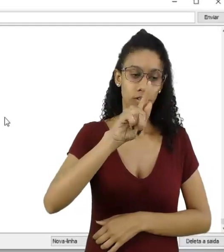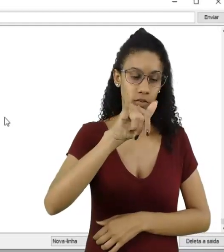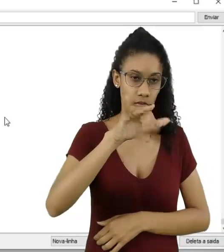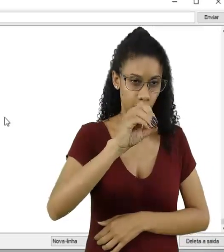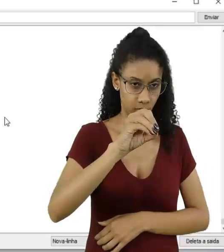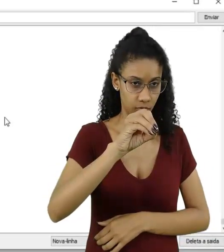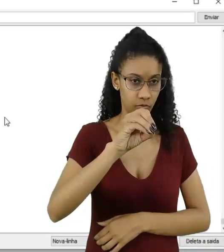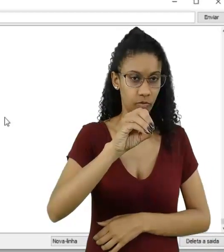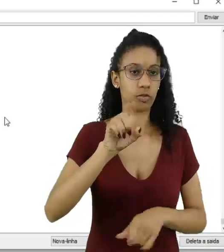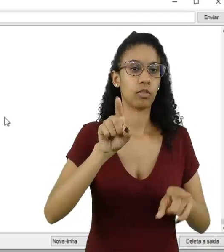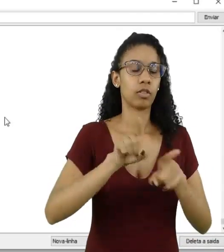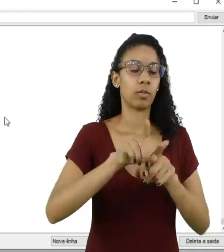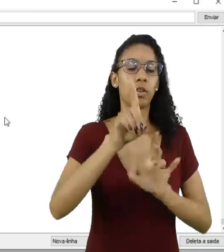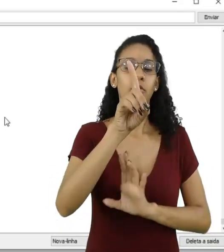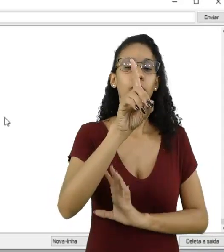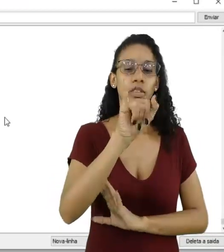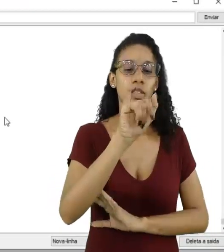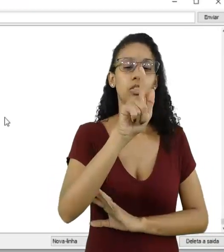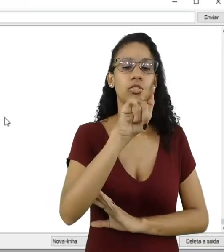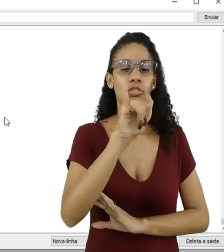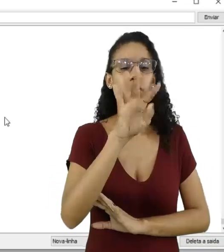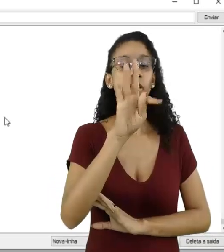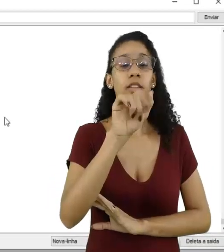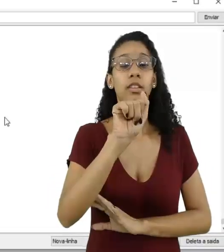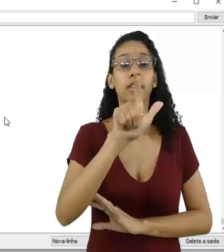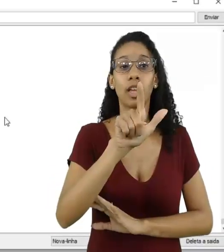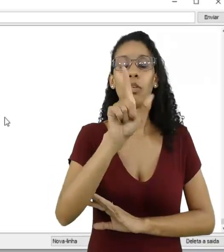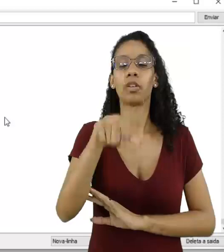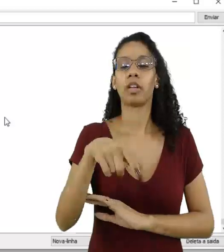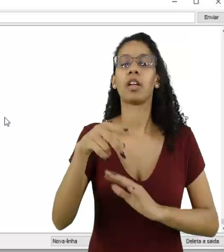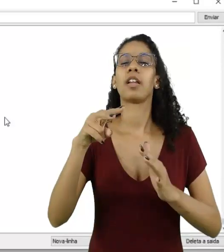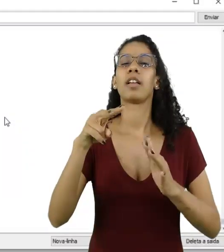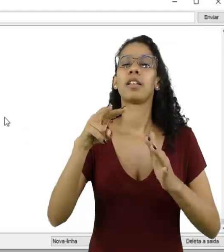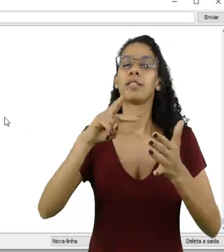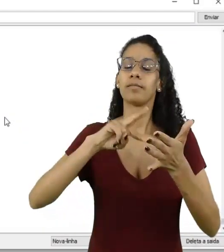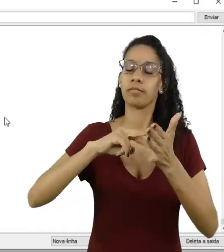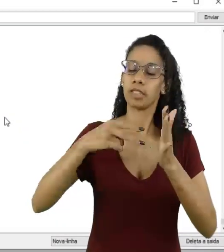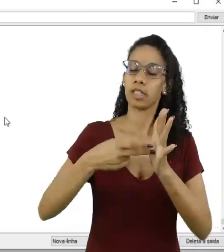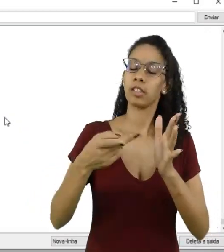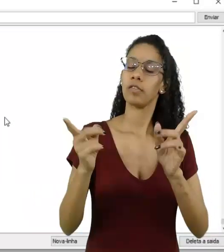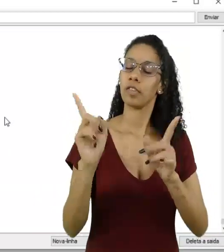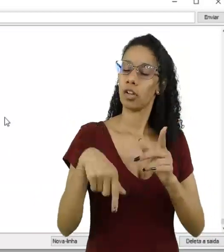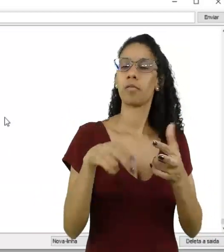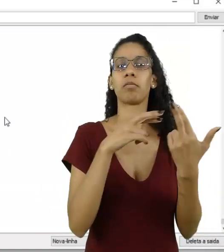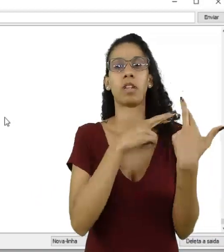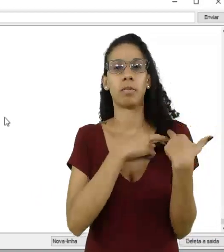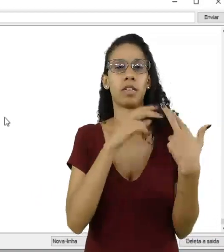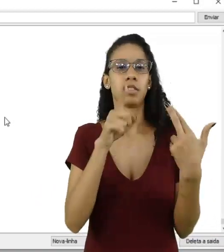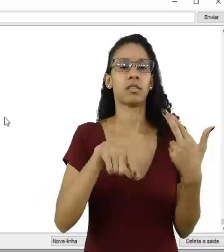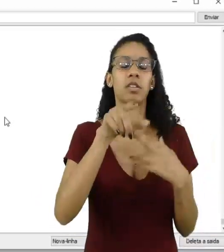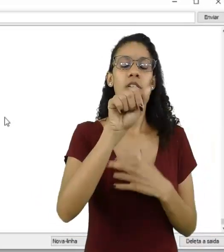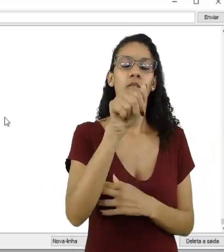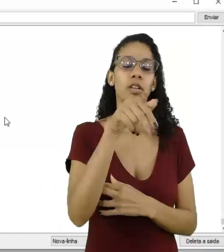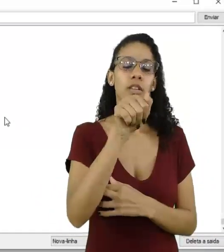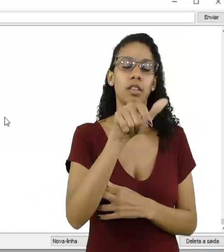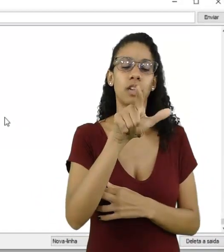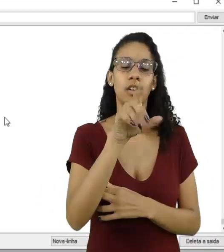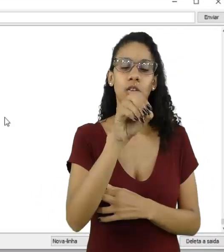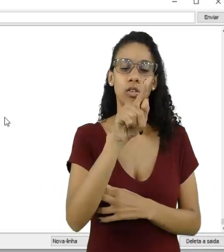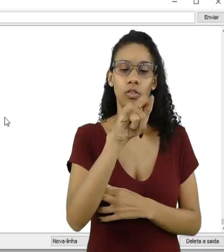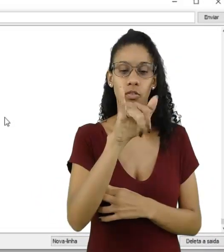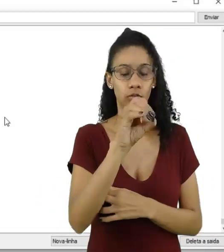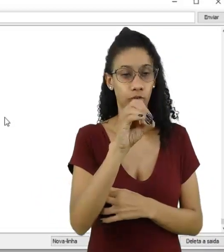A leitura do sinal digital que representa o sinal analógico. Agora sim. Ele está lendo um sinal digital obtido a partir de um sinal